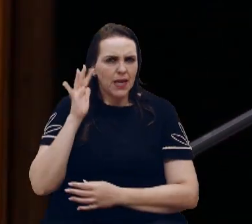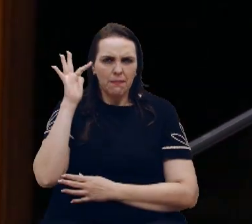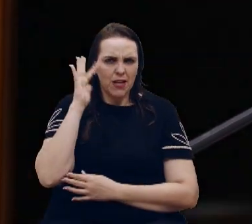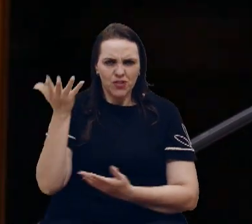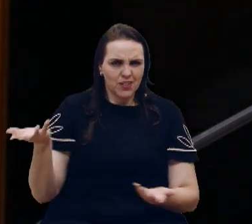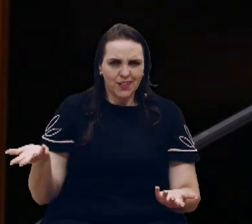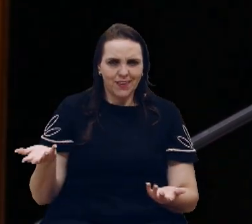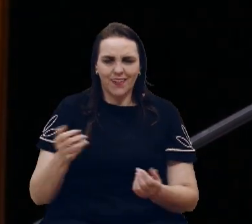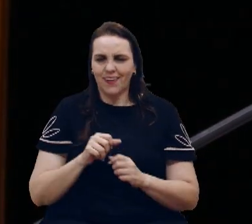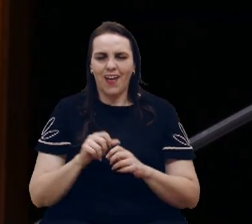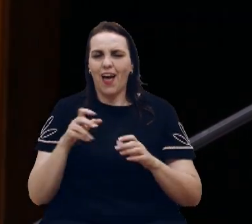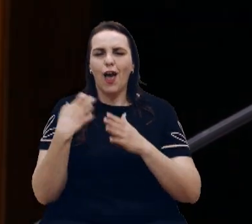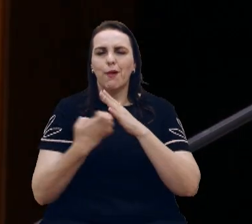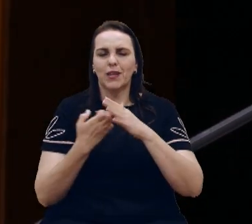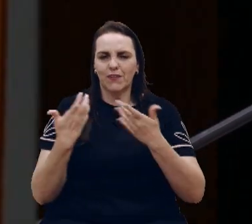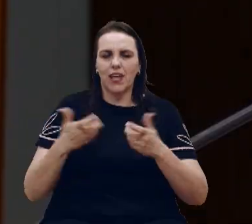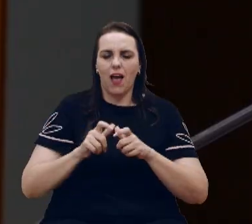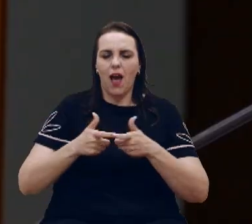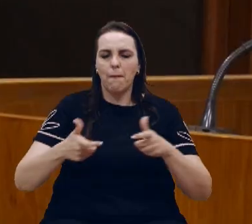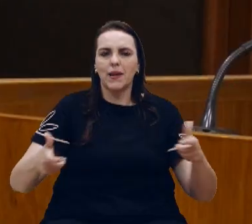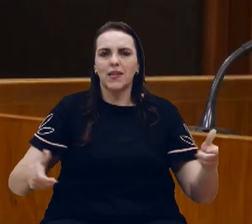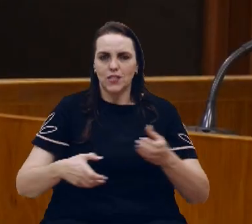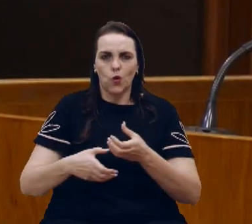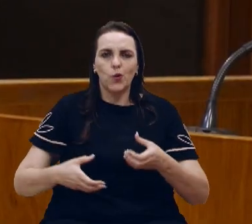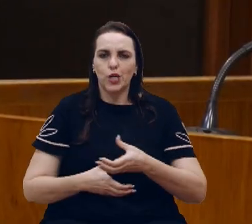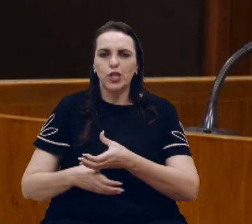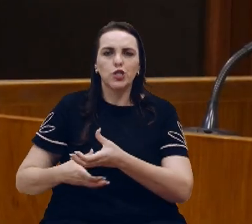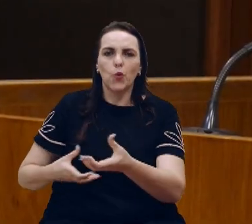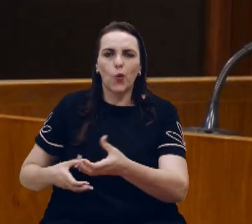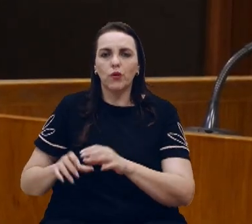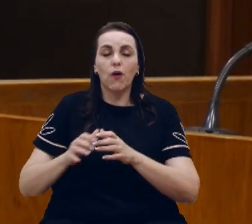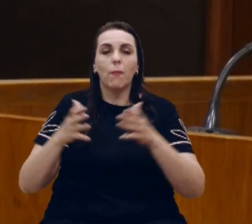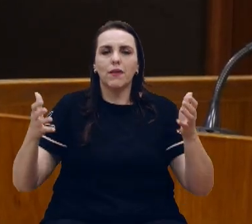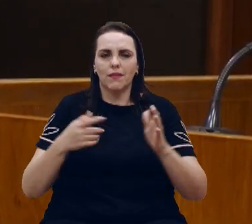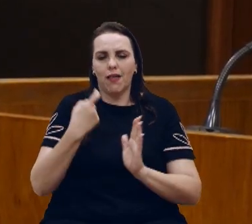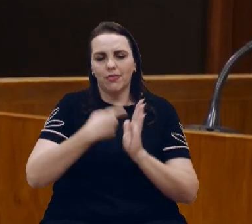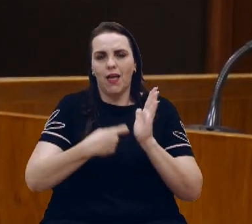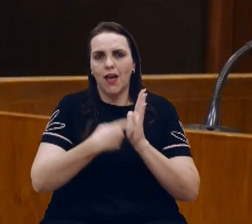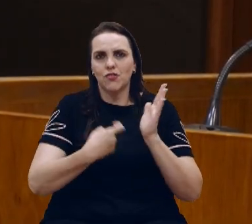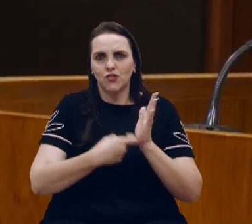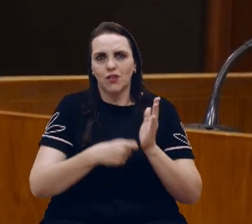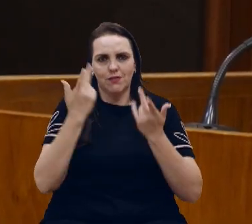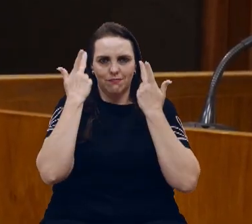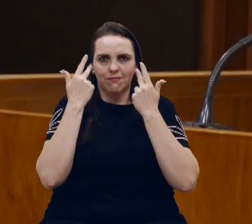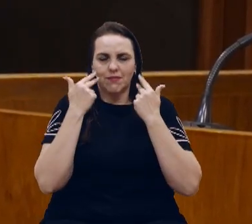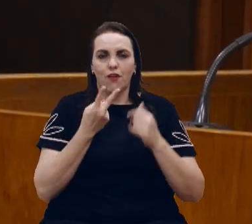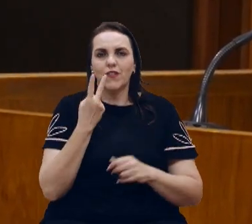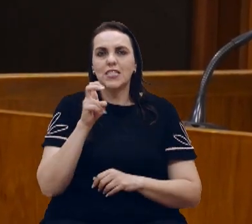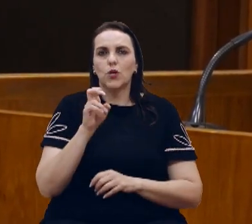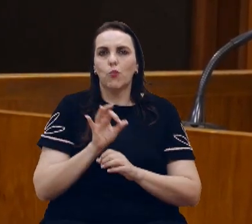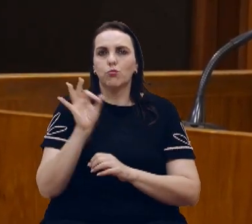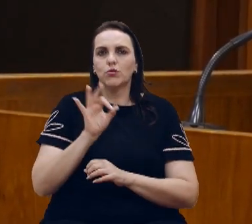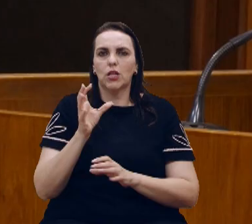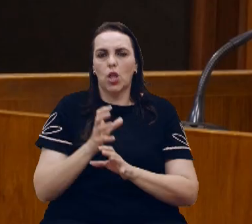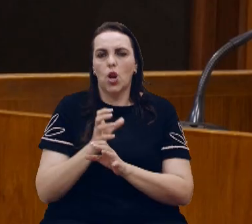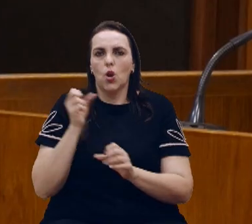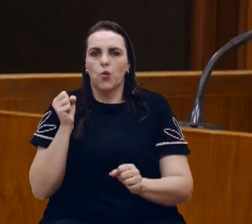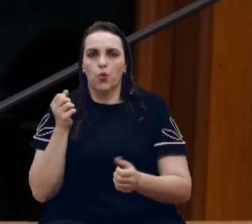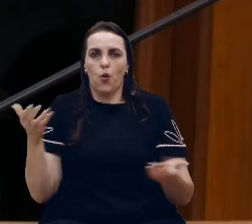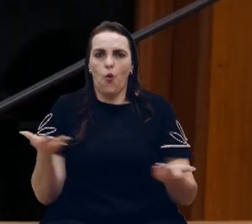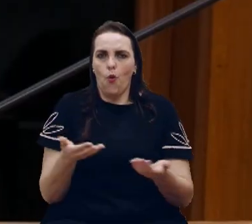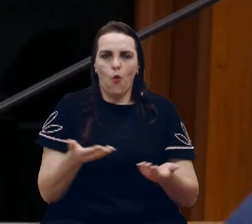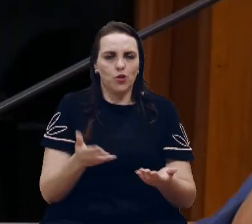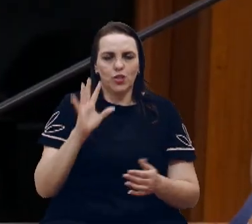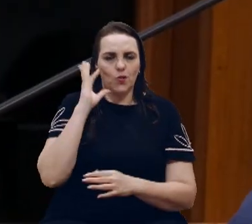querer ampliar o esgoto, mas ela vai querer aumentar essa tarifa, porque naturalmente ela vai ter mais de 25% de lucro, o que não acontece hoje, já